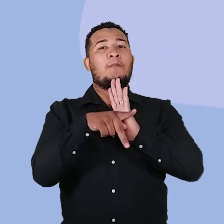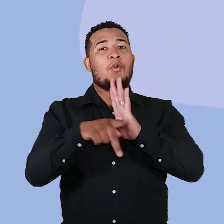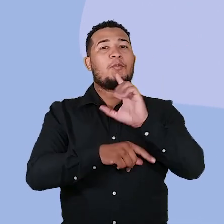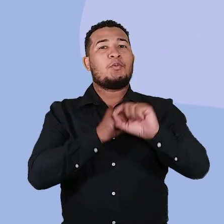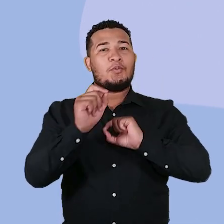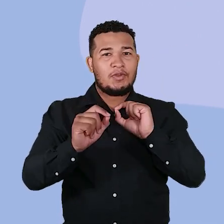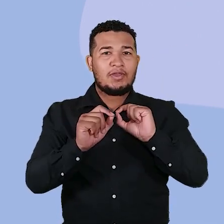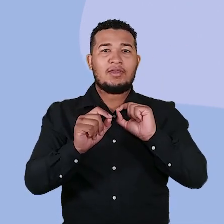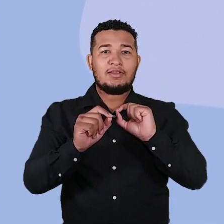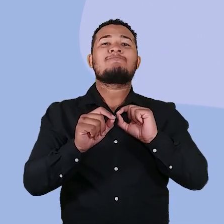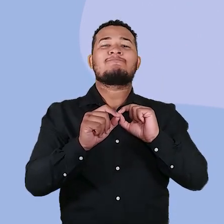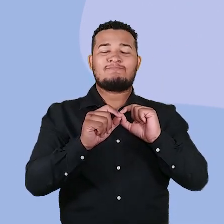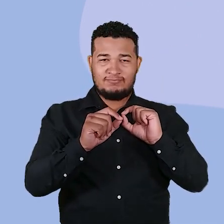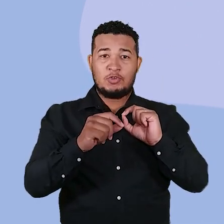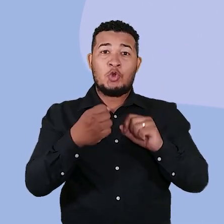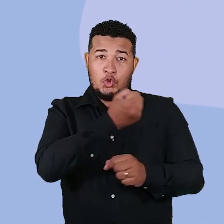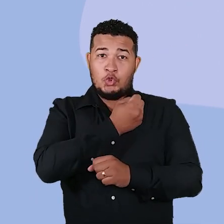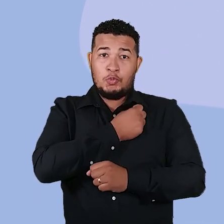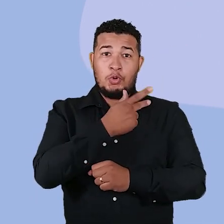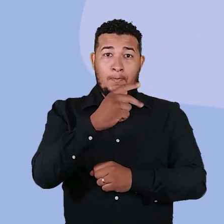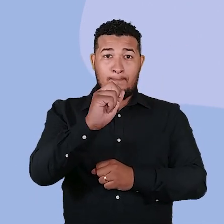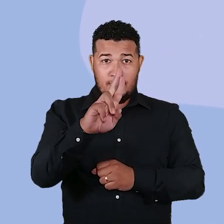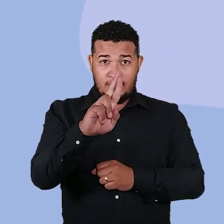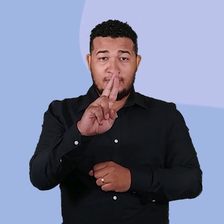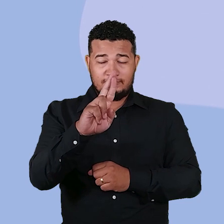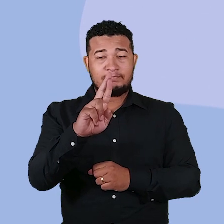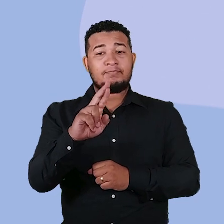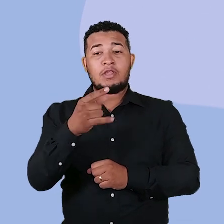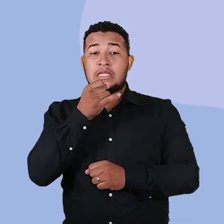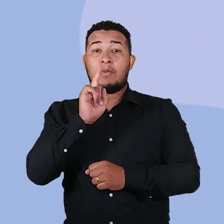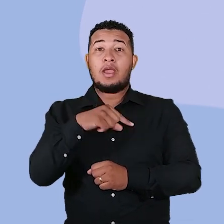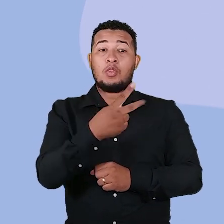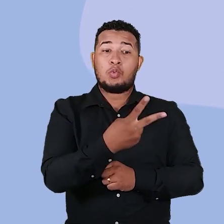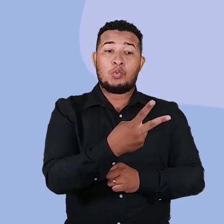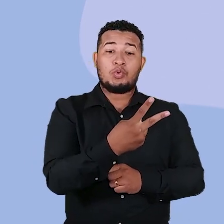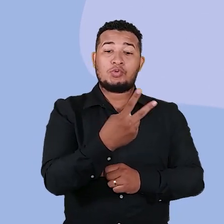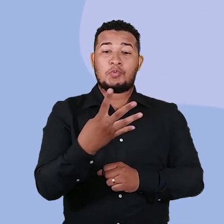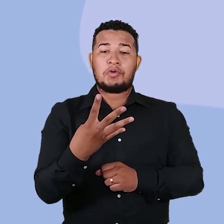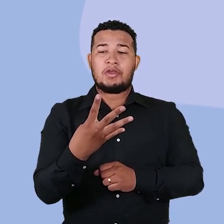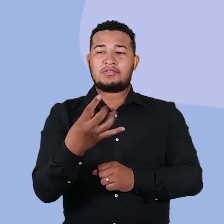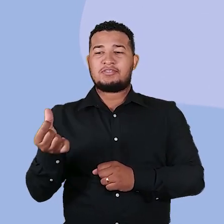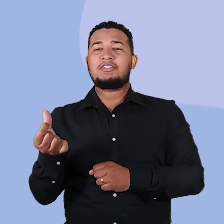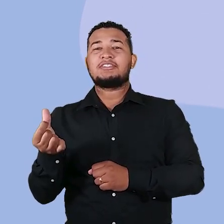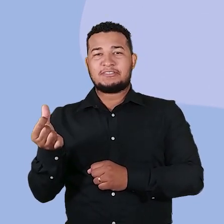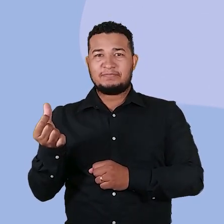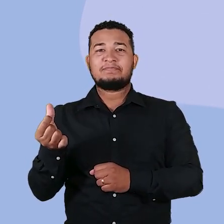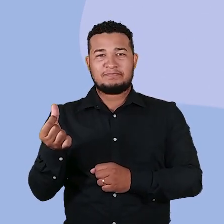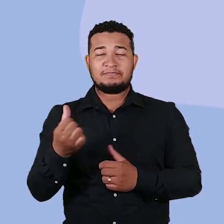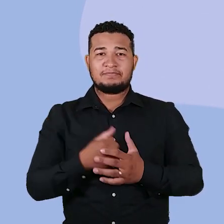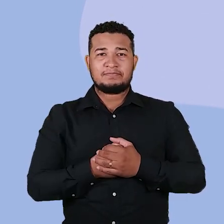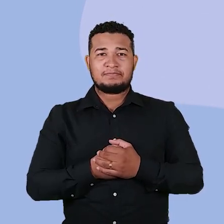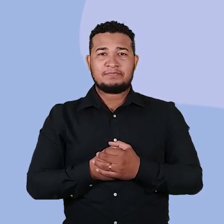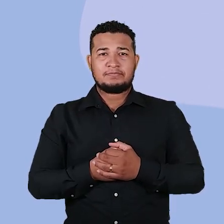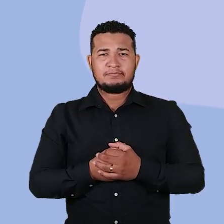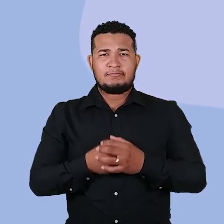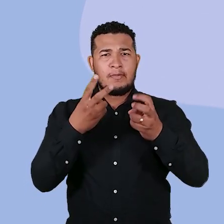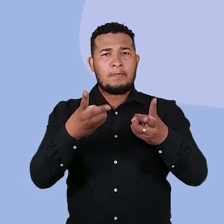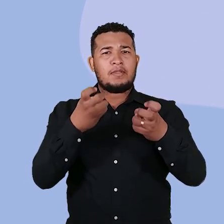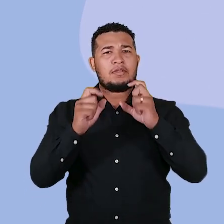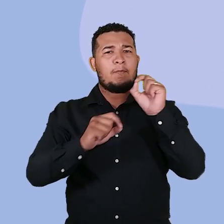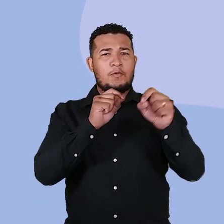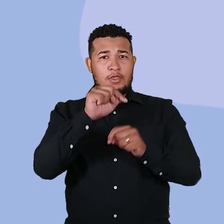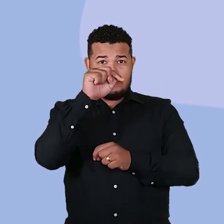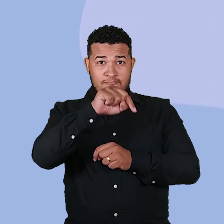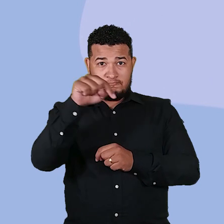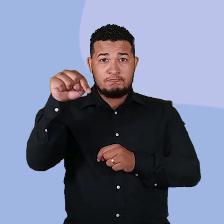desses que estão ali no espaço no astral ela não é então o evento será 2 4 e 6 tudo bem até aí